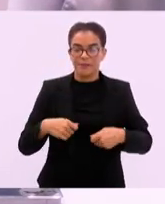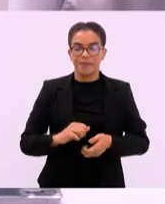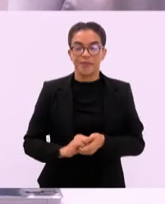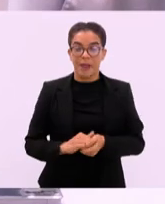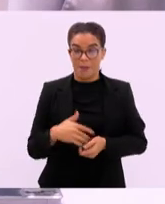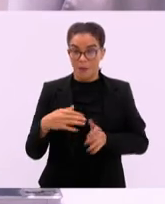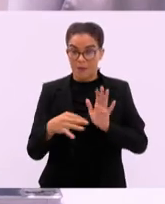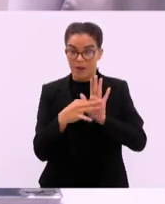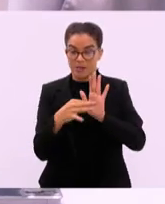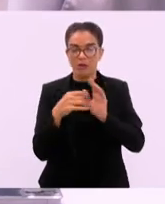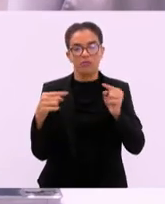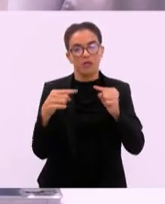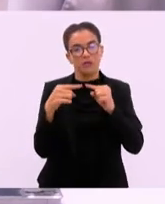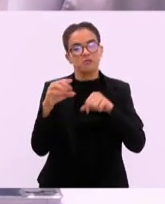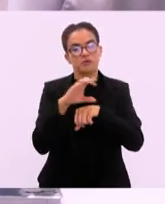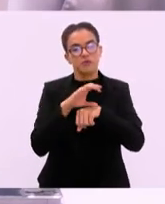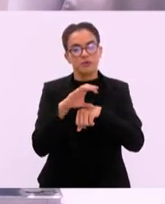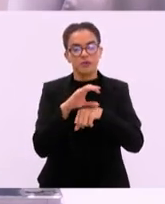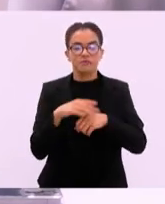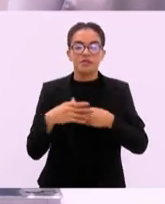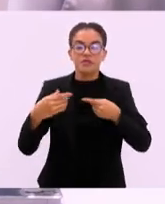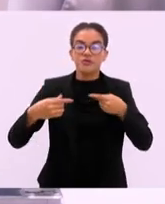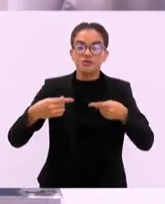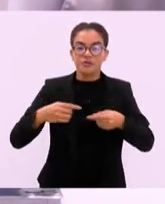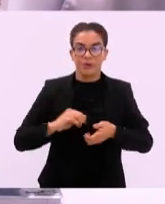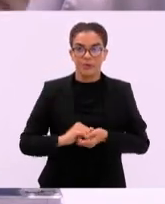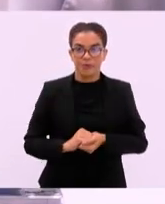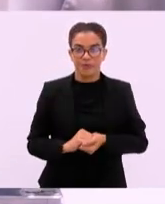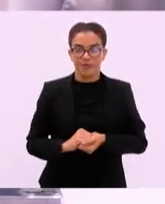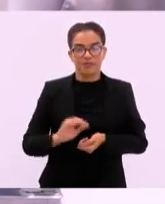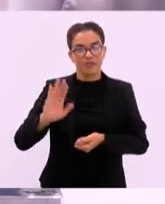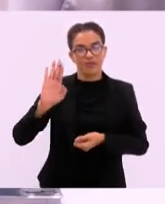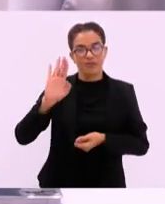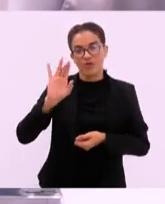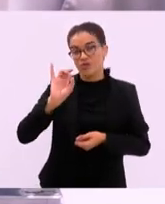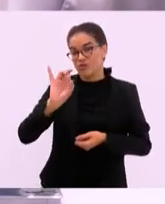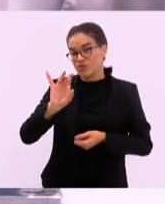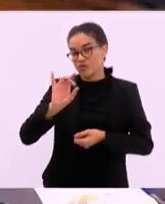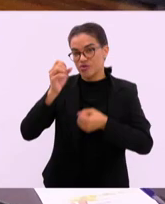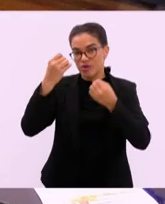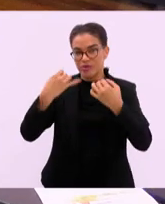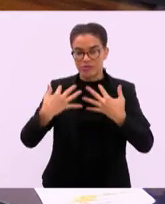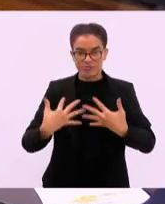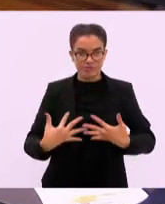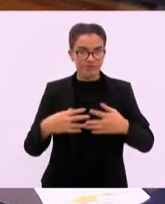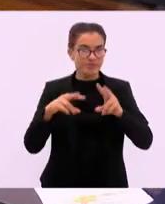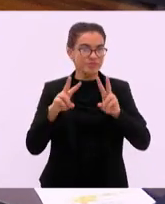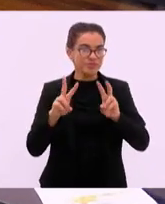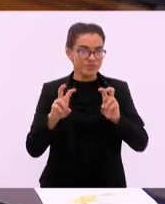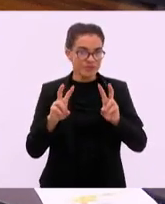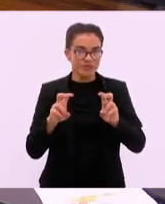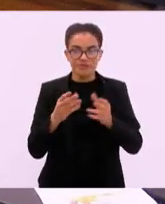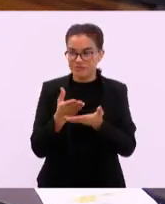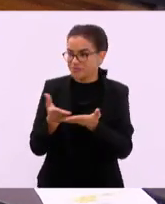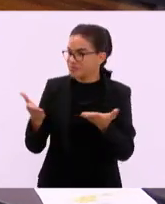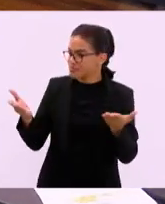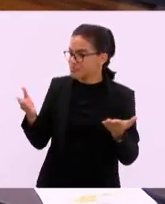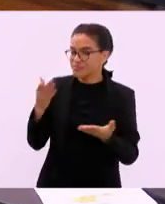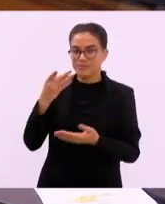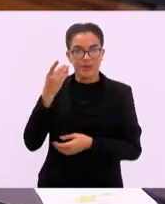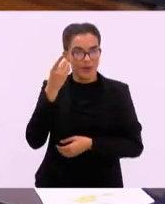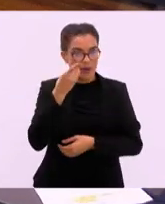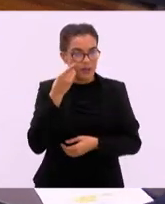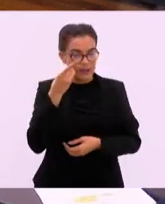pela constitucionalidade. Em discussão. Presidente, só queria esclarecer deputado Luiz Paulo. A questão, senhores deputados.